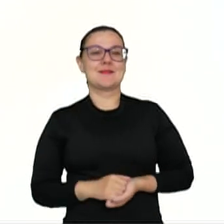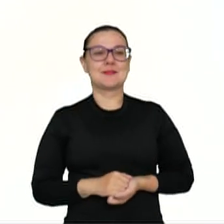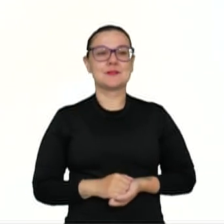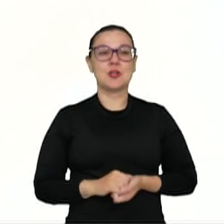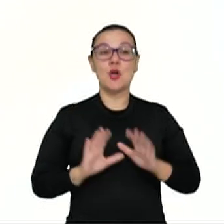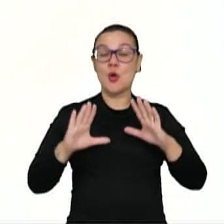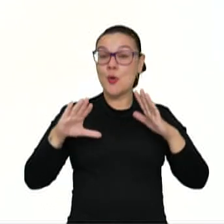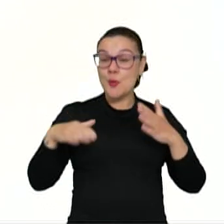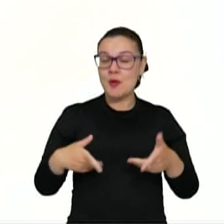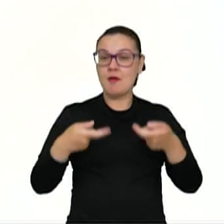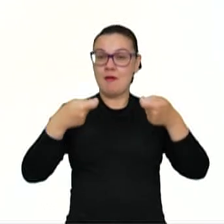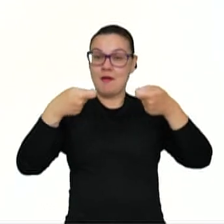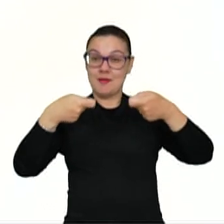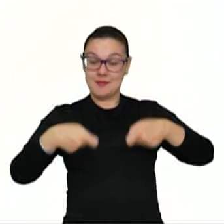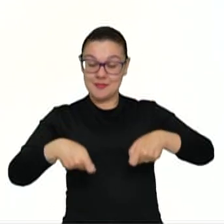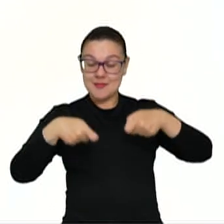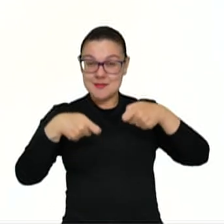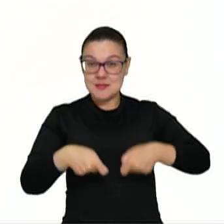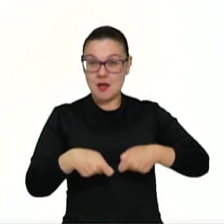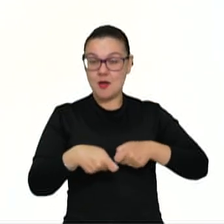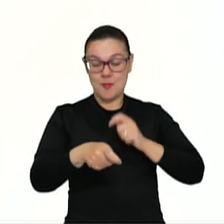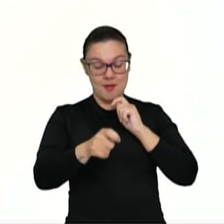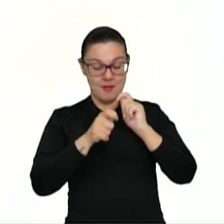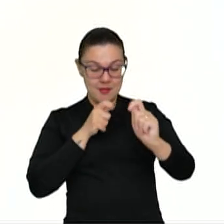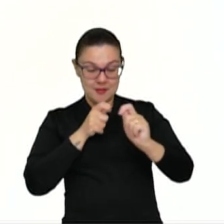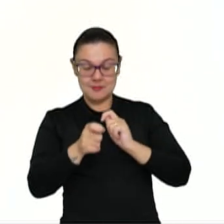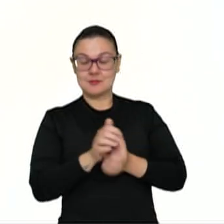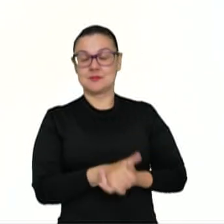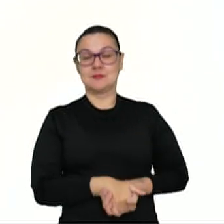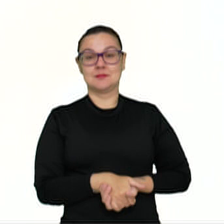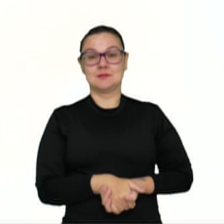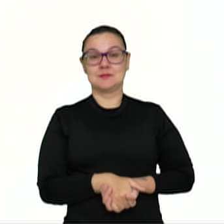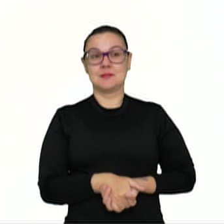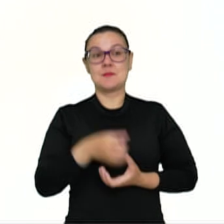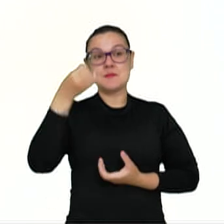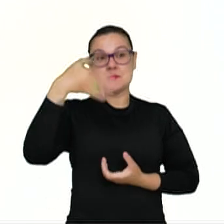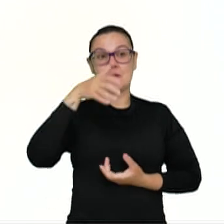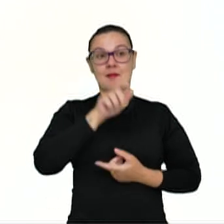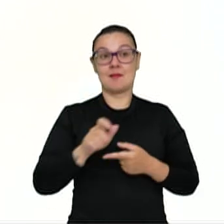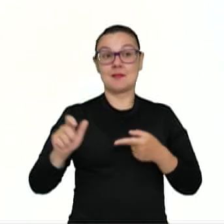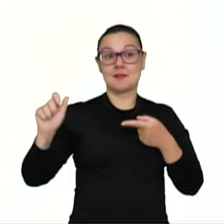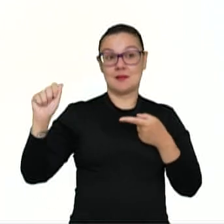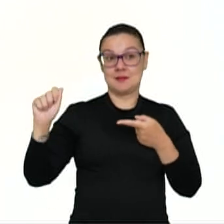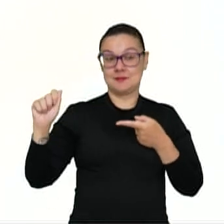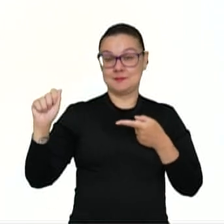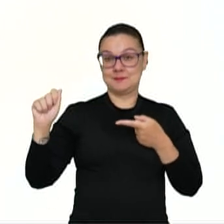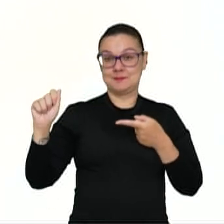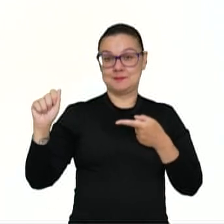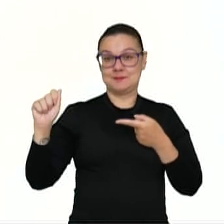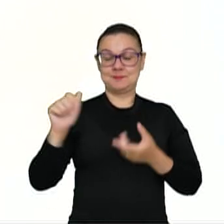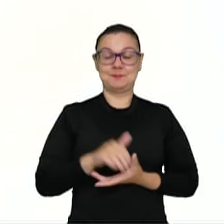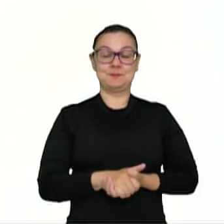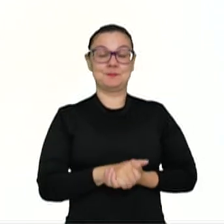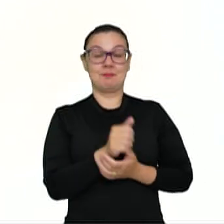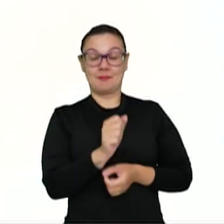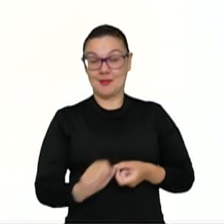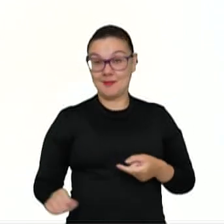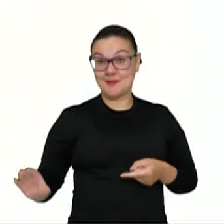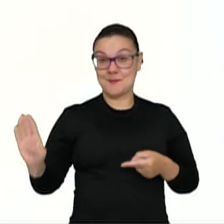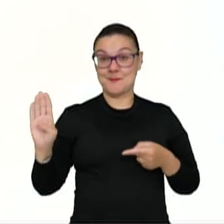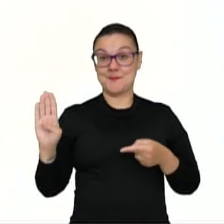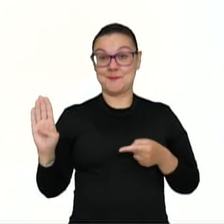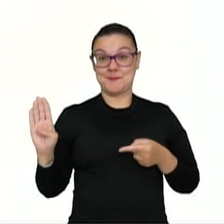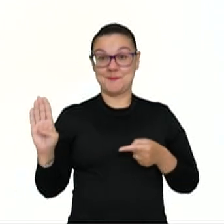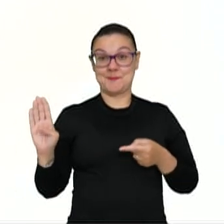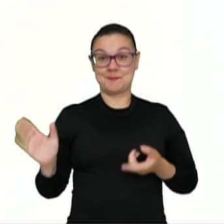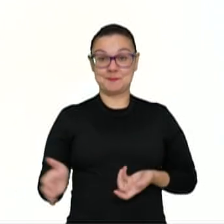né? O que é necessário para fazer uma entrevista? Fala aí para mim. A, uma revista para publicação? Letra